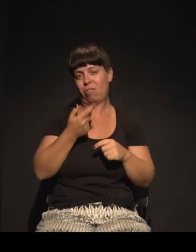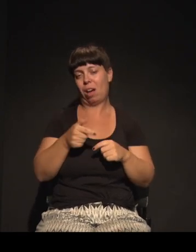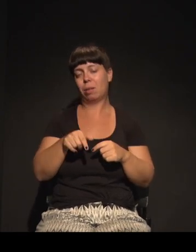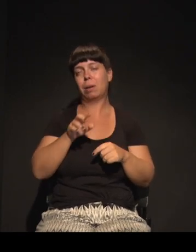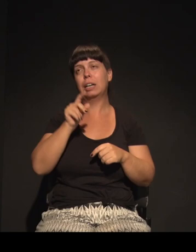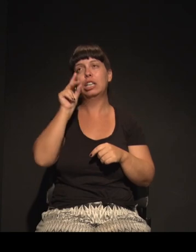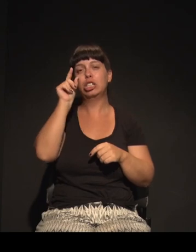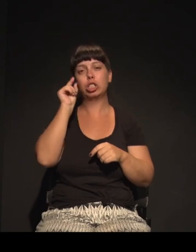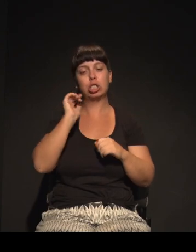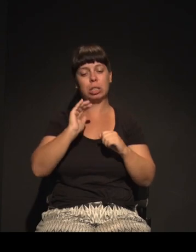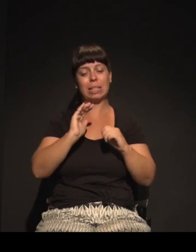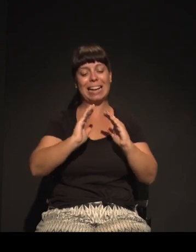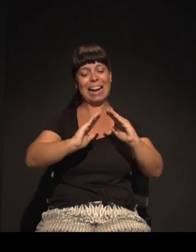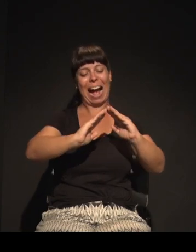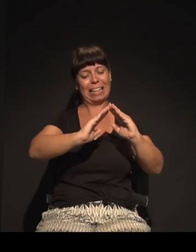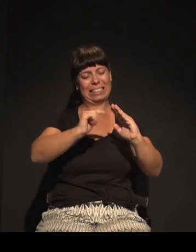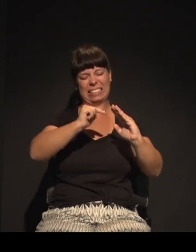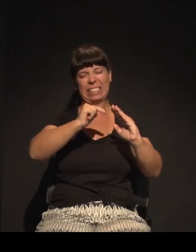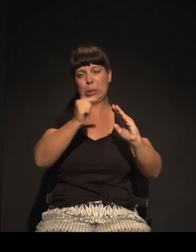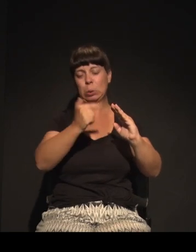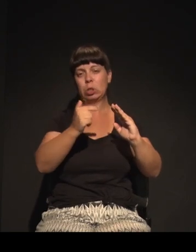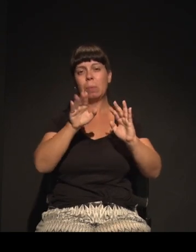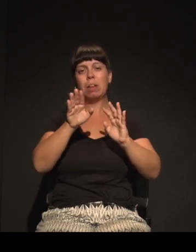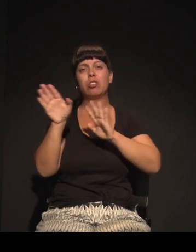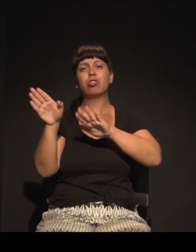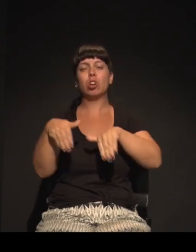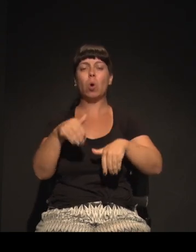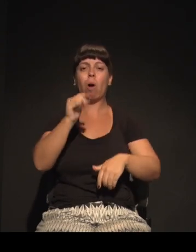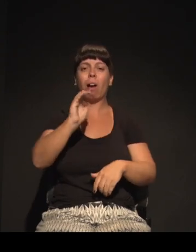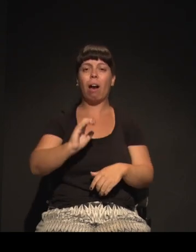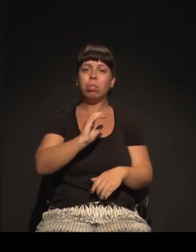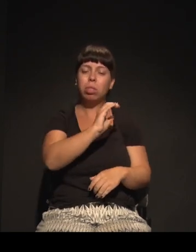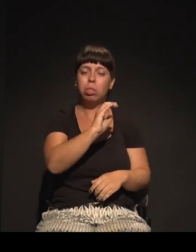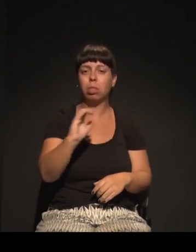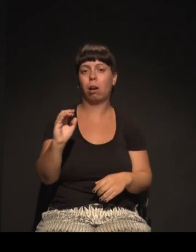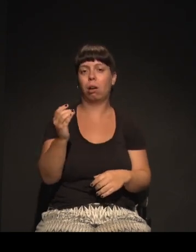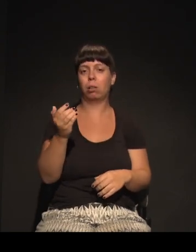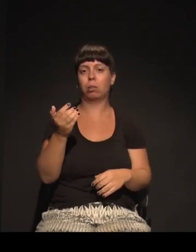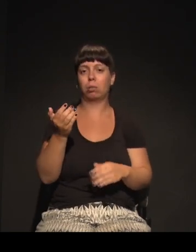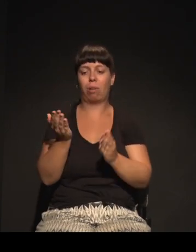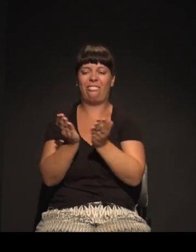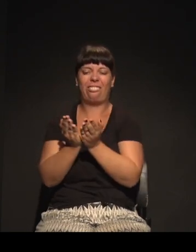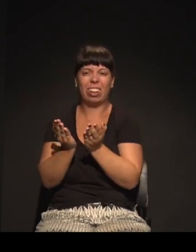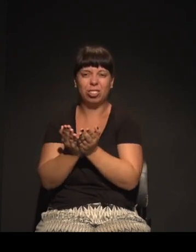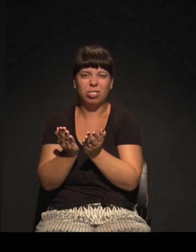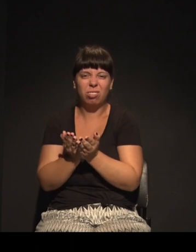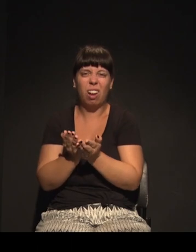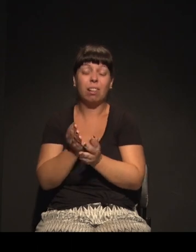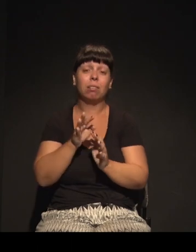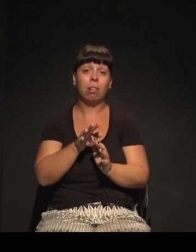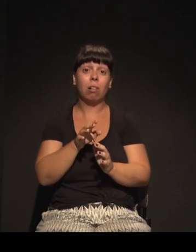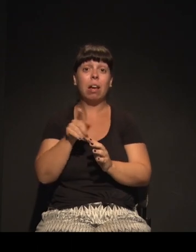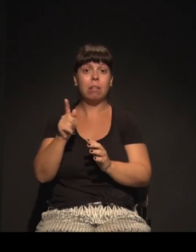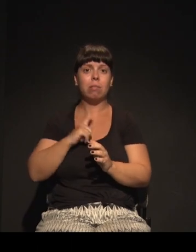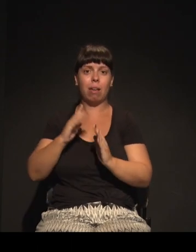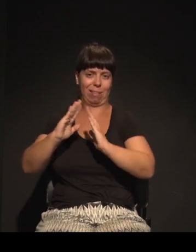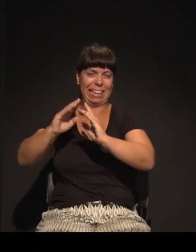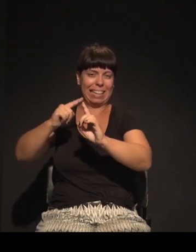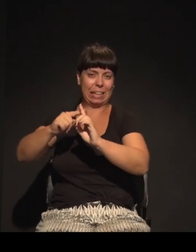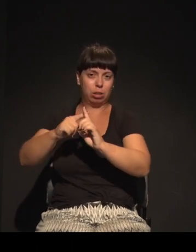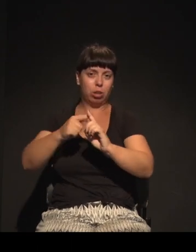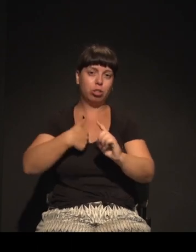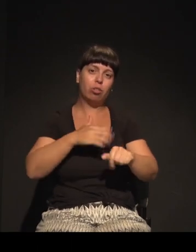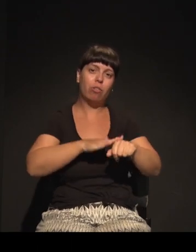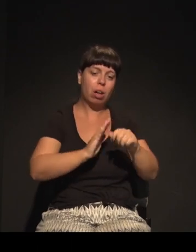depois que os católicos chegaram o evangelho e tal eles têm uma igreja então agora a gente tem uma casa de reza no caso é que